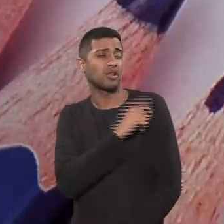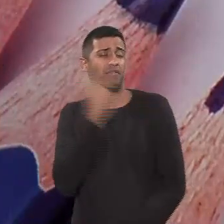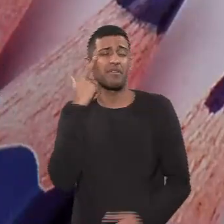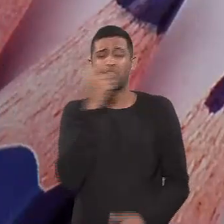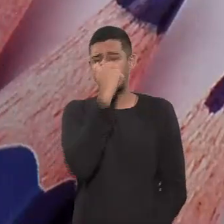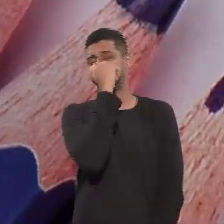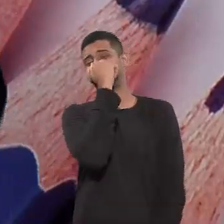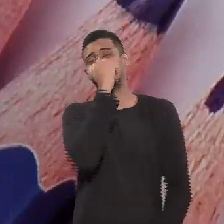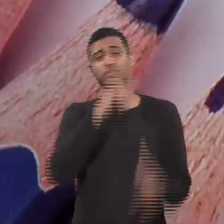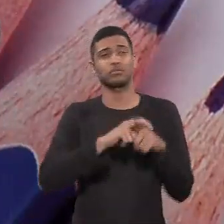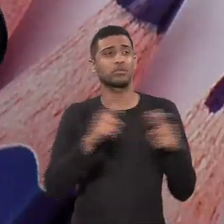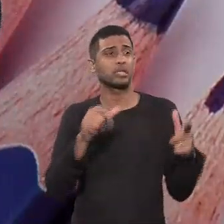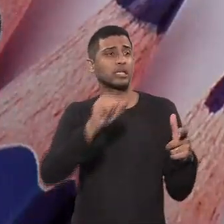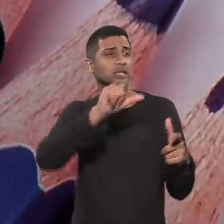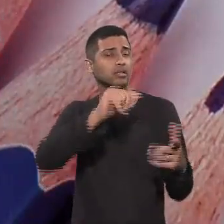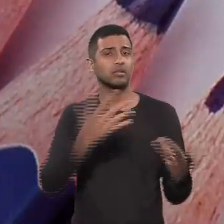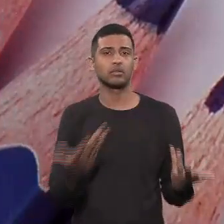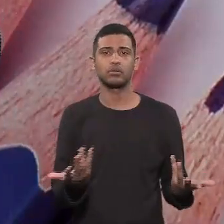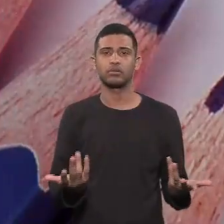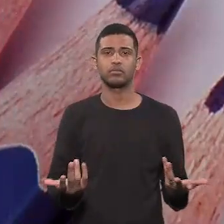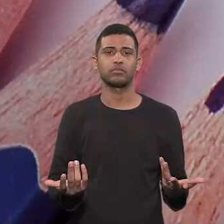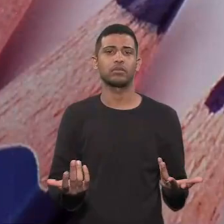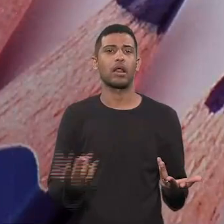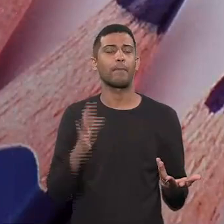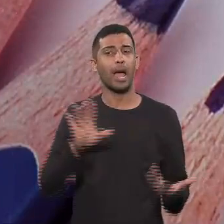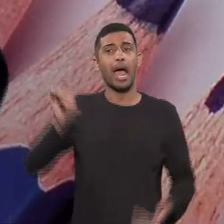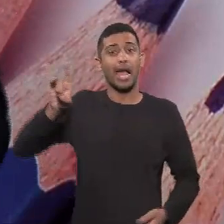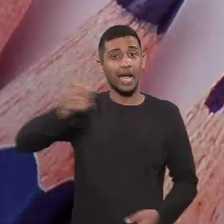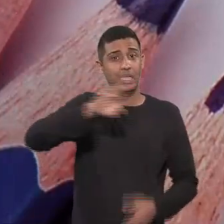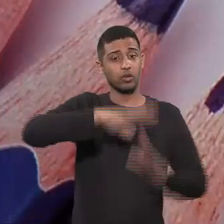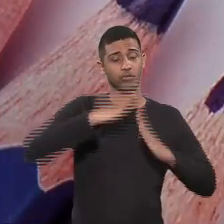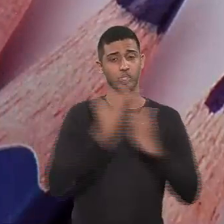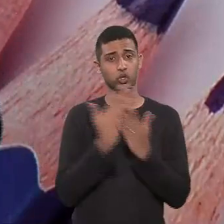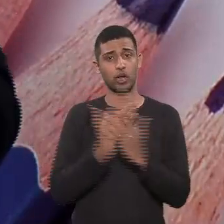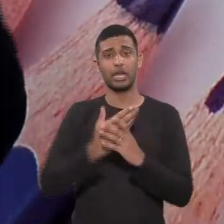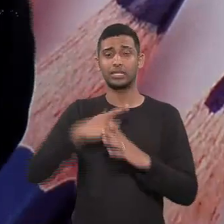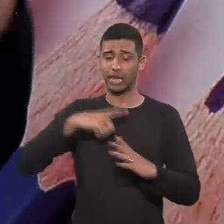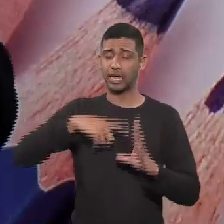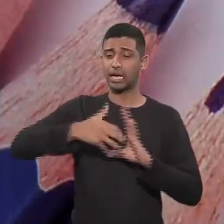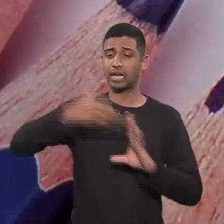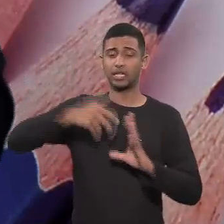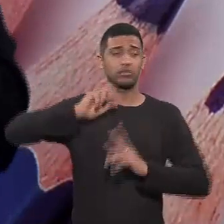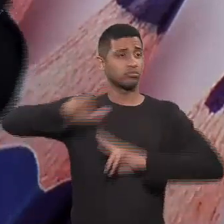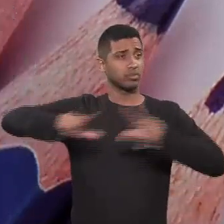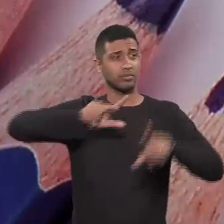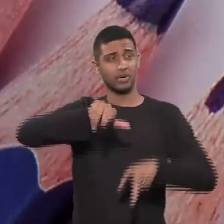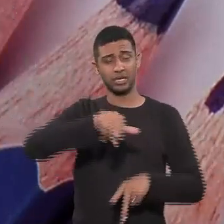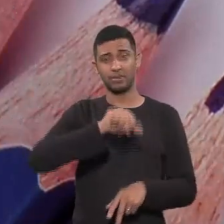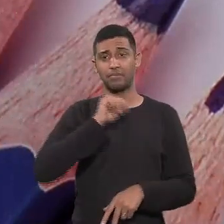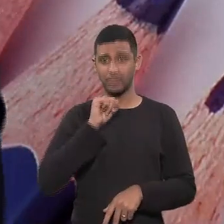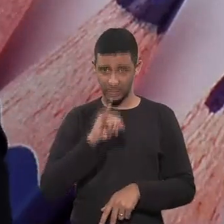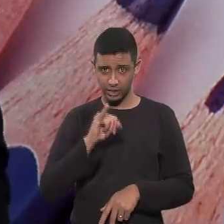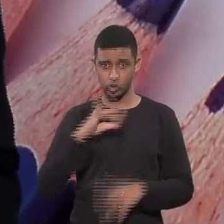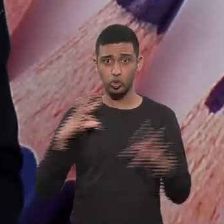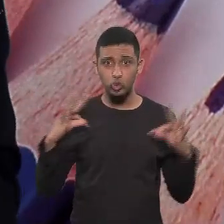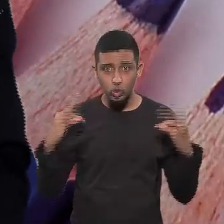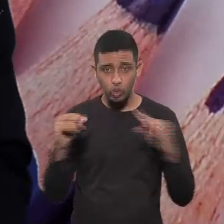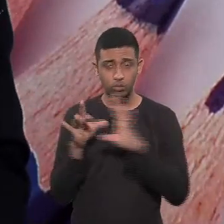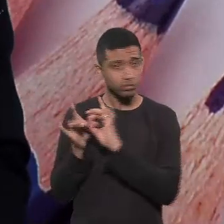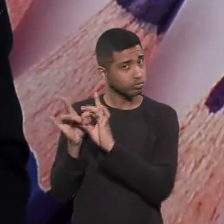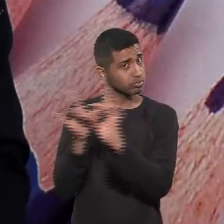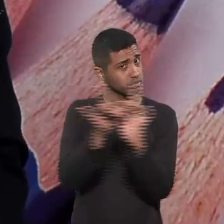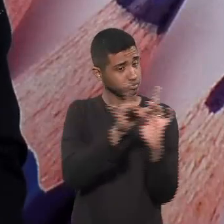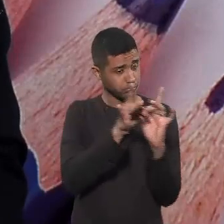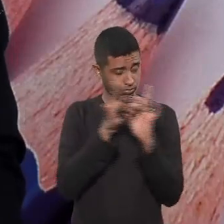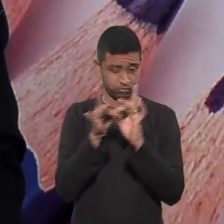mais lotada, mas é a única. Cada escola tem lá a sua característica, mas se todo mundo tiver de mãos dadas,